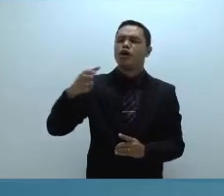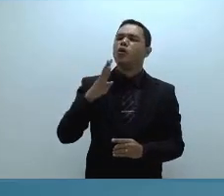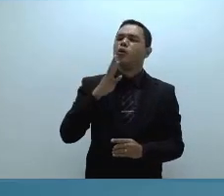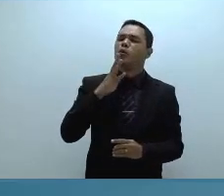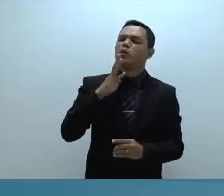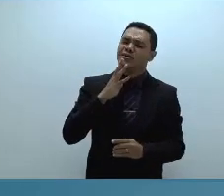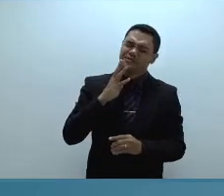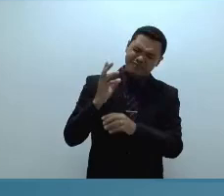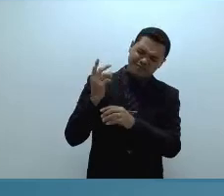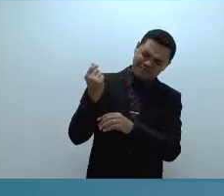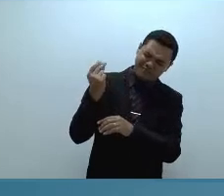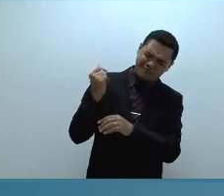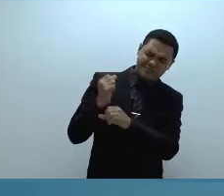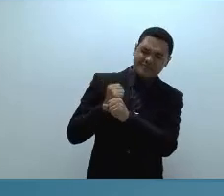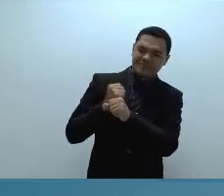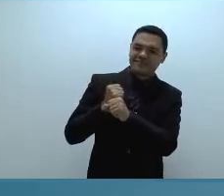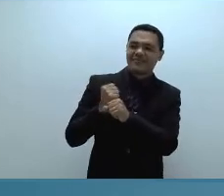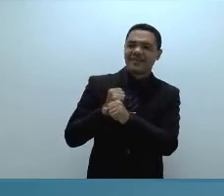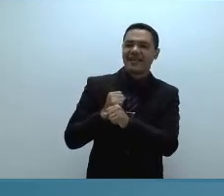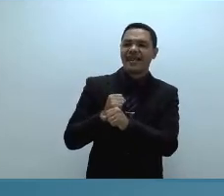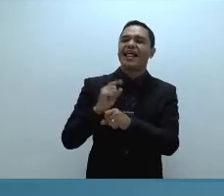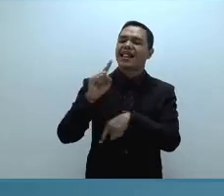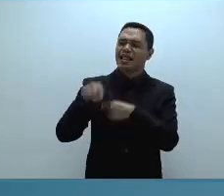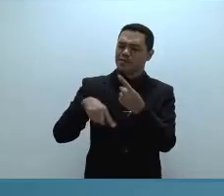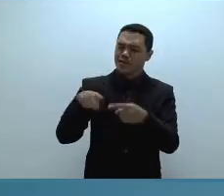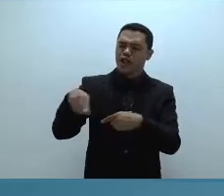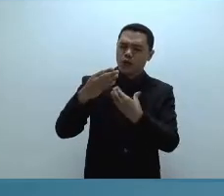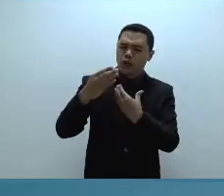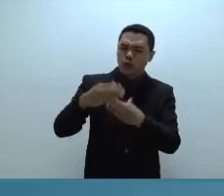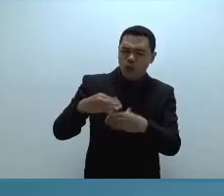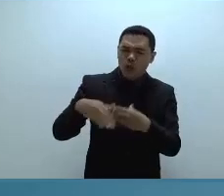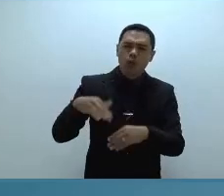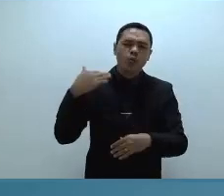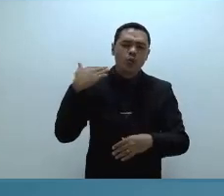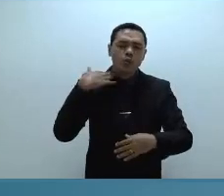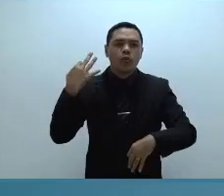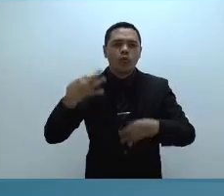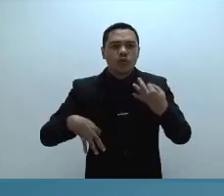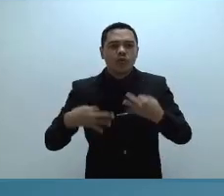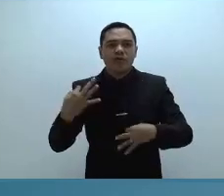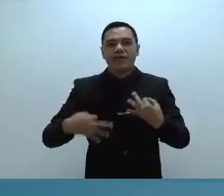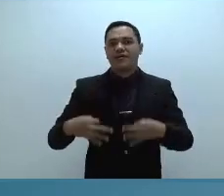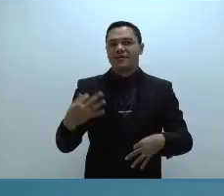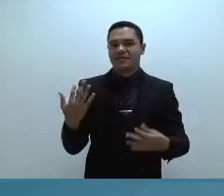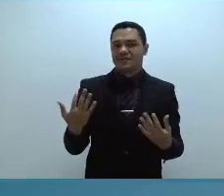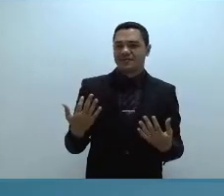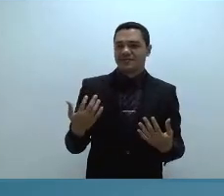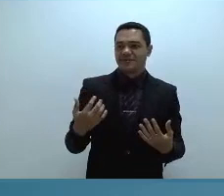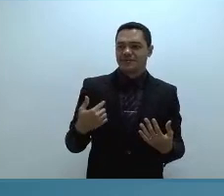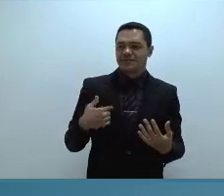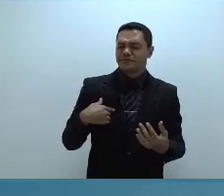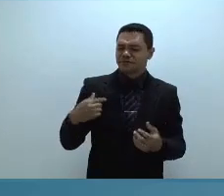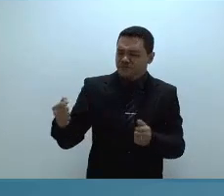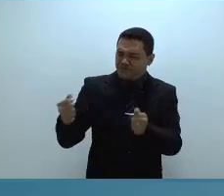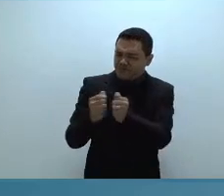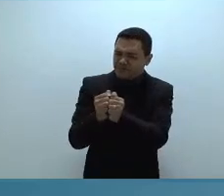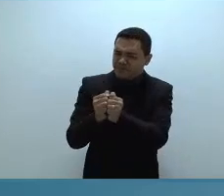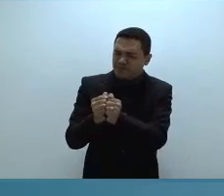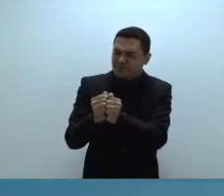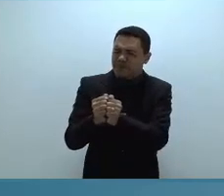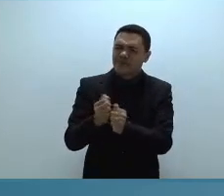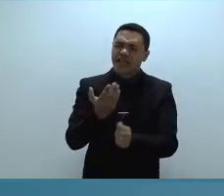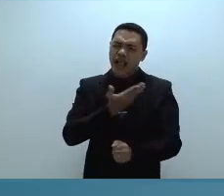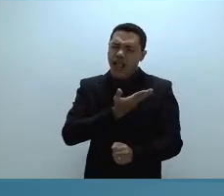funcionária do tribunal, depois fez o concurso para juiz, tive uma amizade muito grande com sua genitora